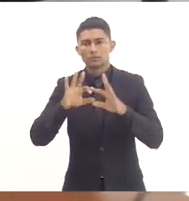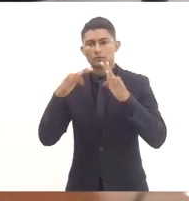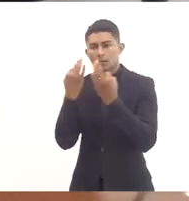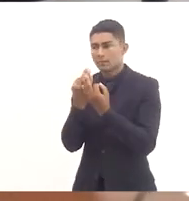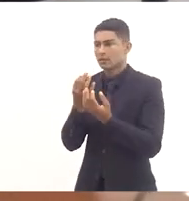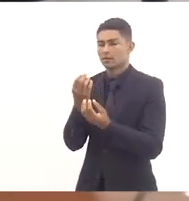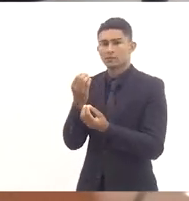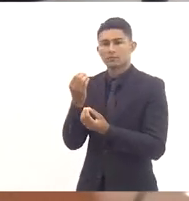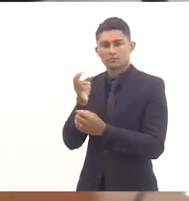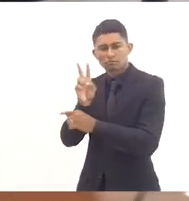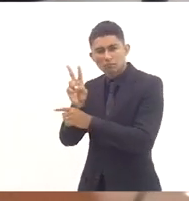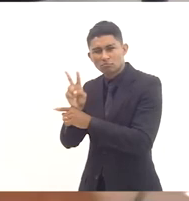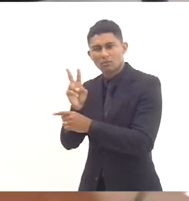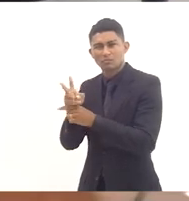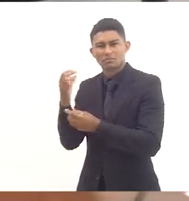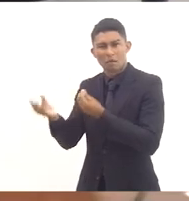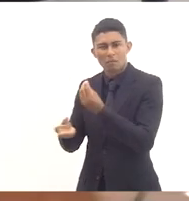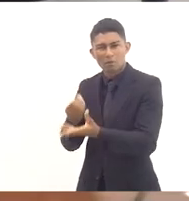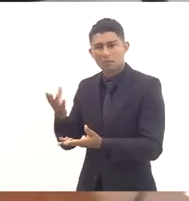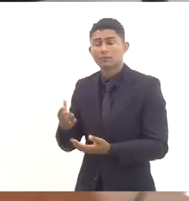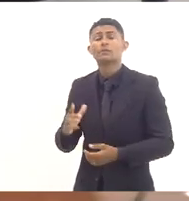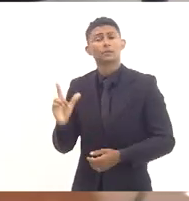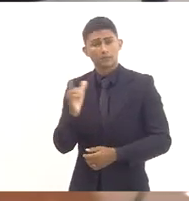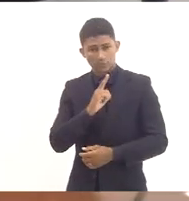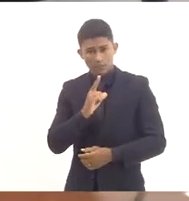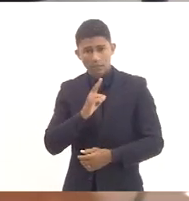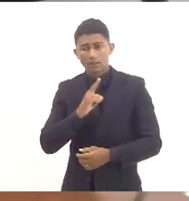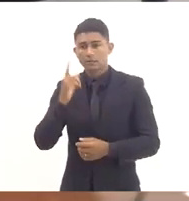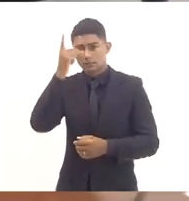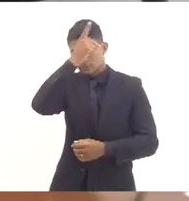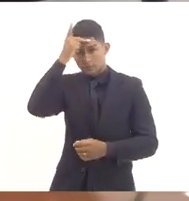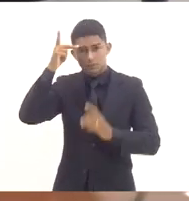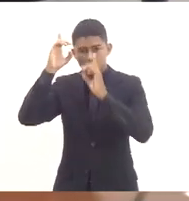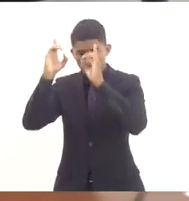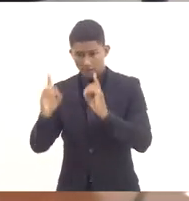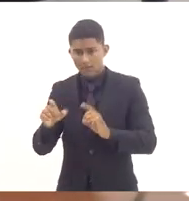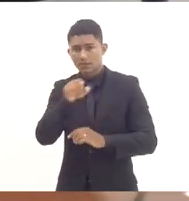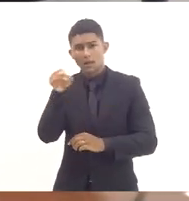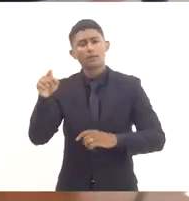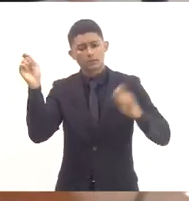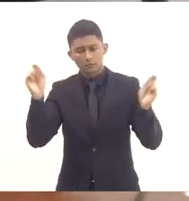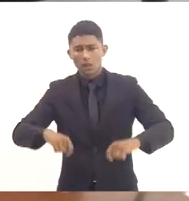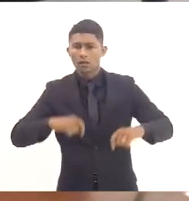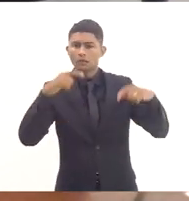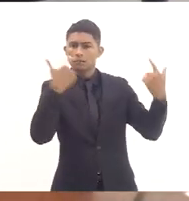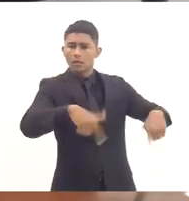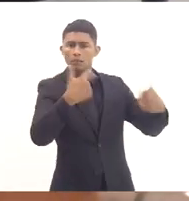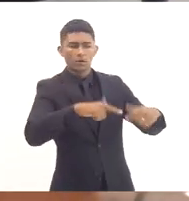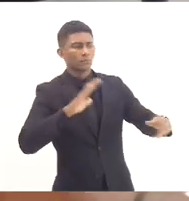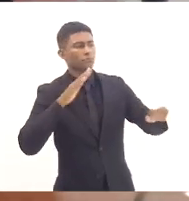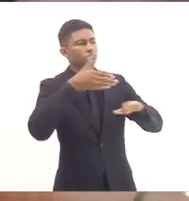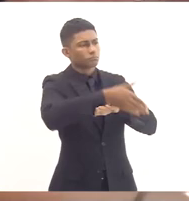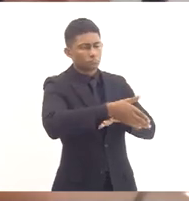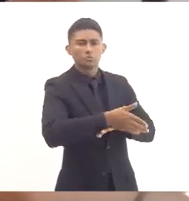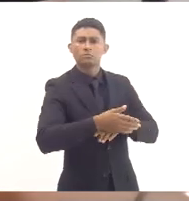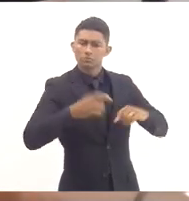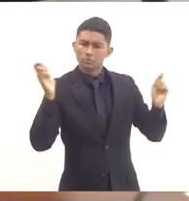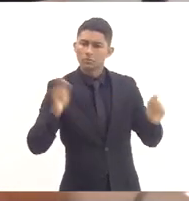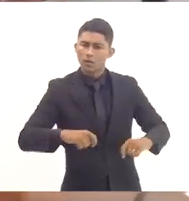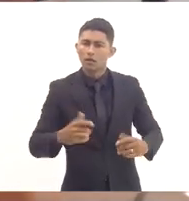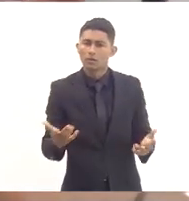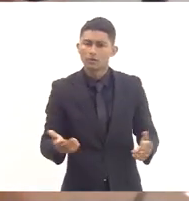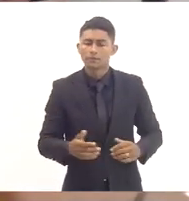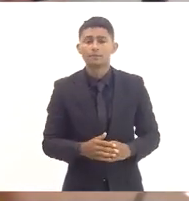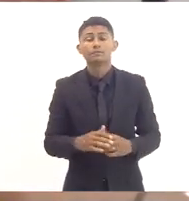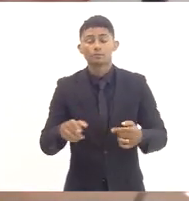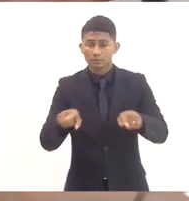pode entrar no mercado de trabalho e contribuir muito e tem também aqueles casos quando foi falado que é que nem você